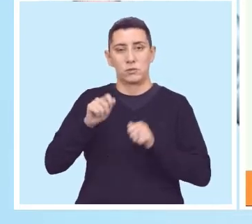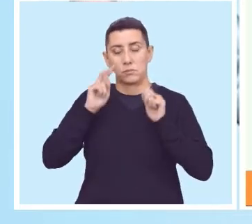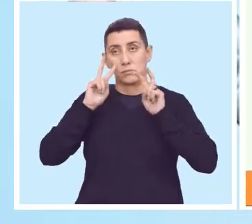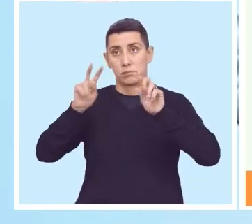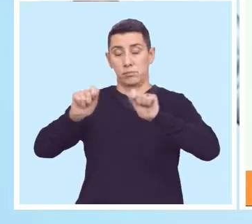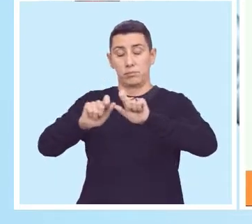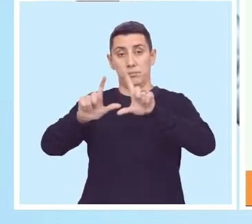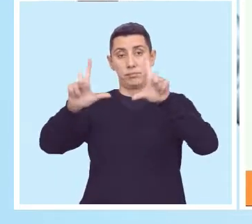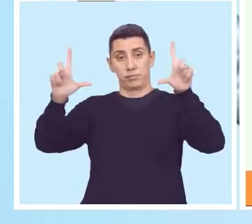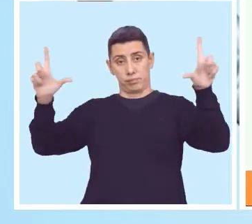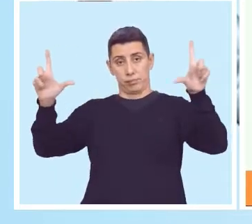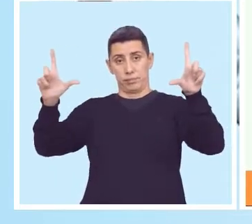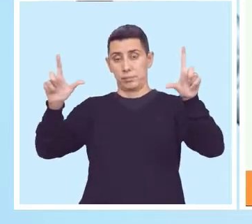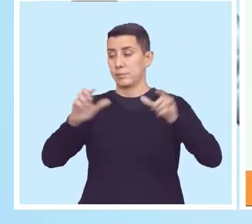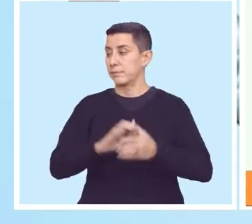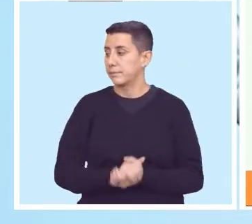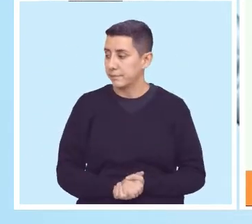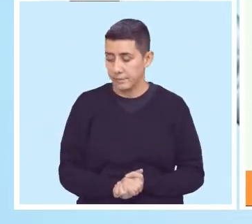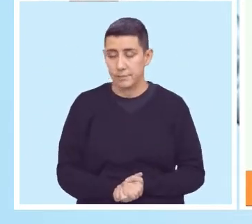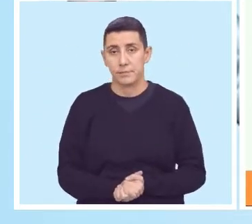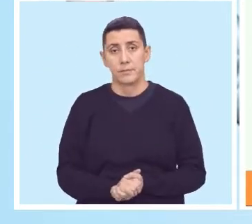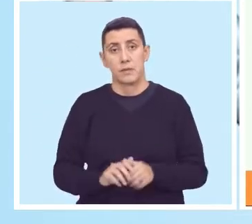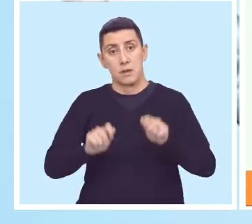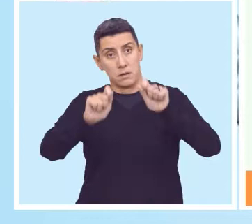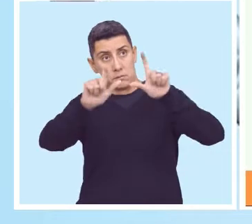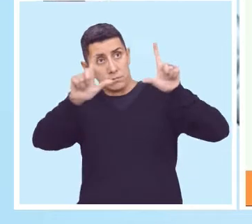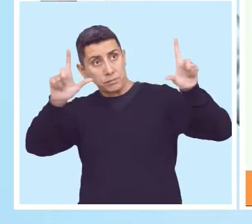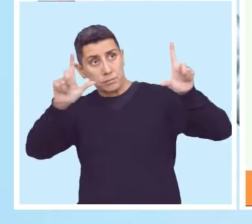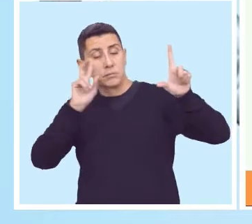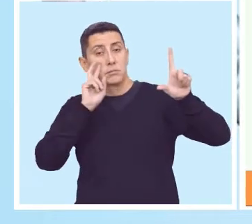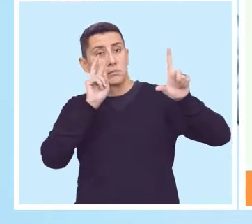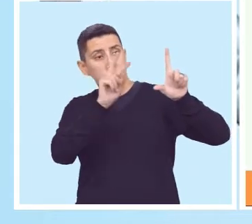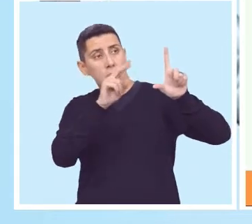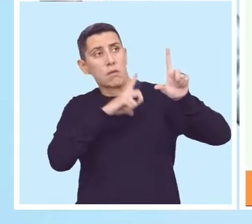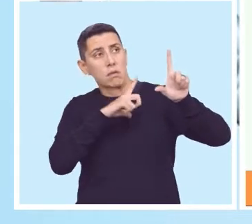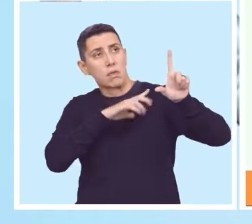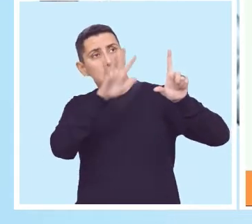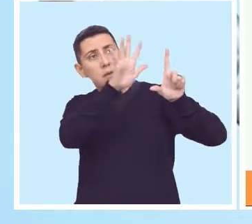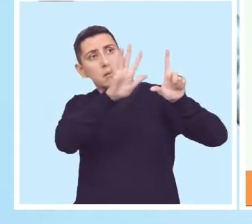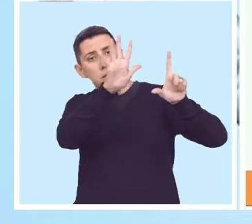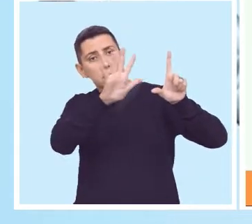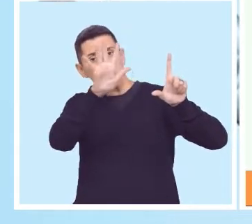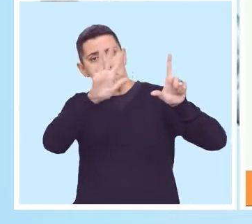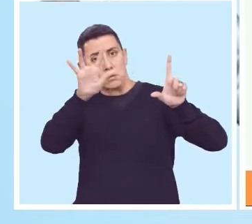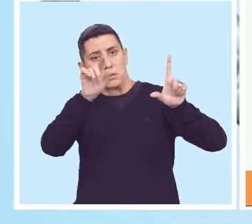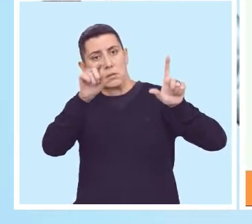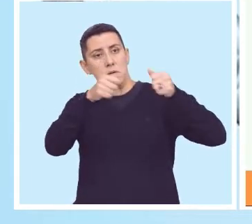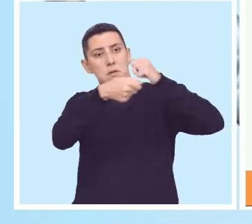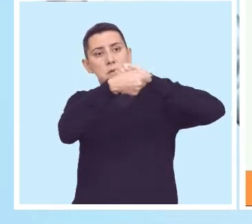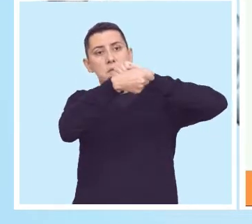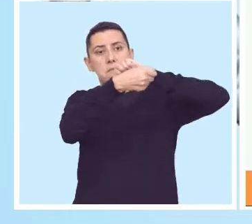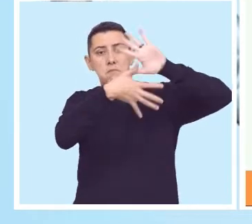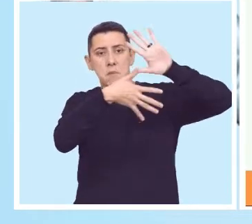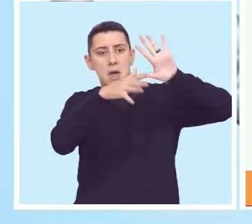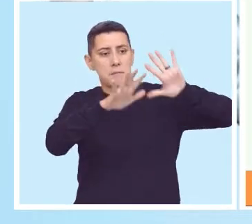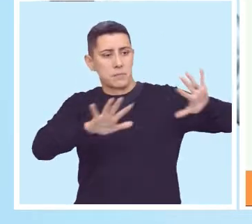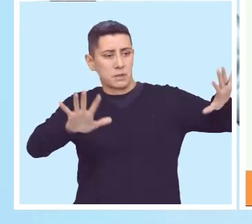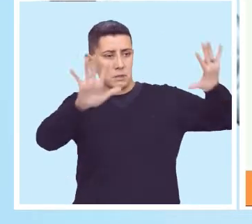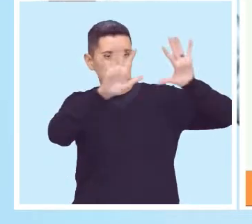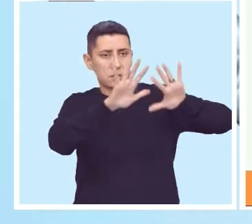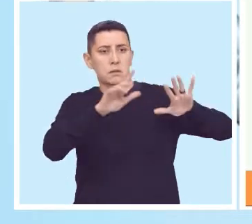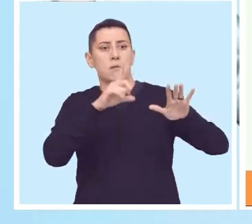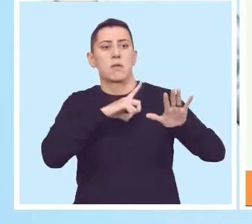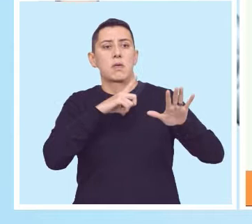telão a imagem, né, do mapa, e esse mapa ali